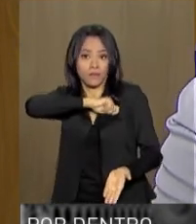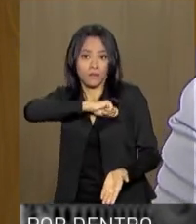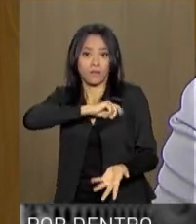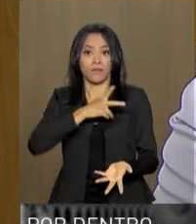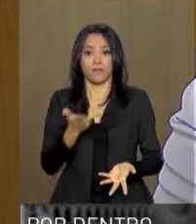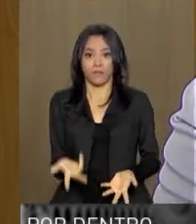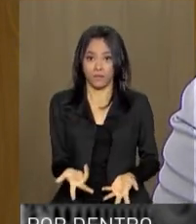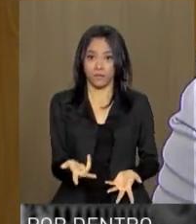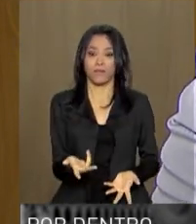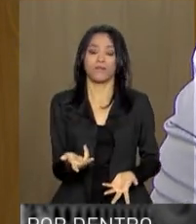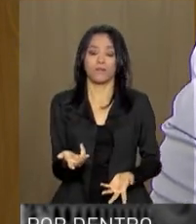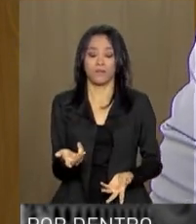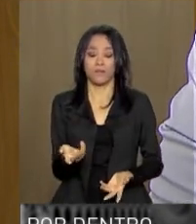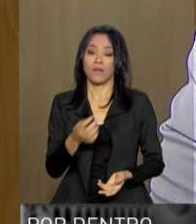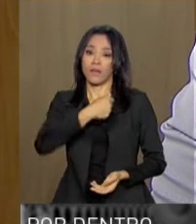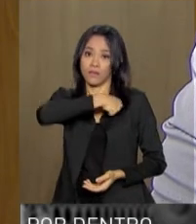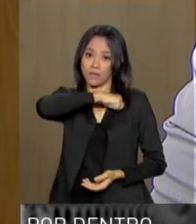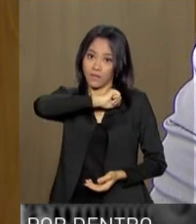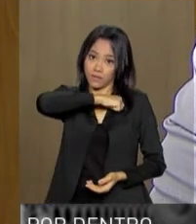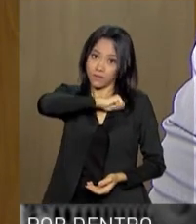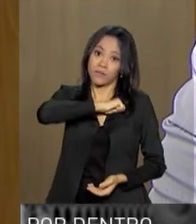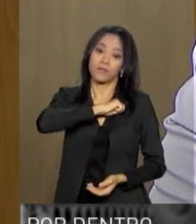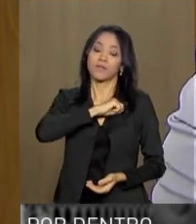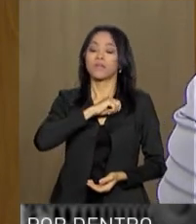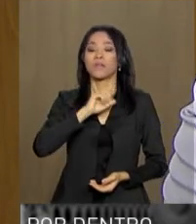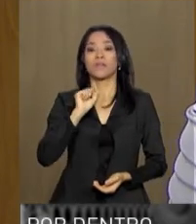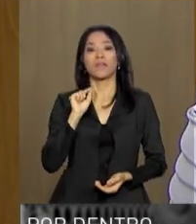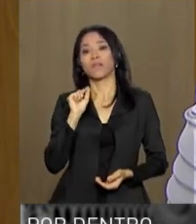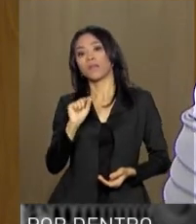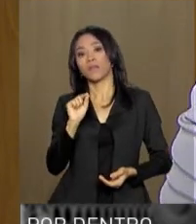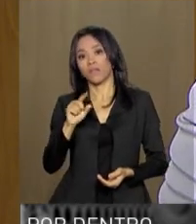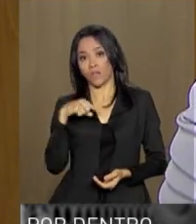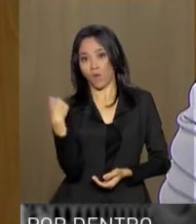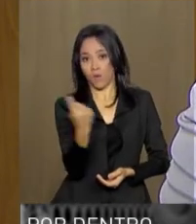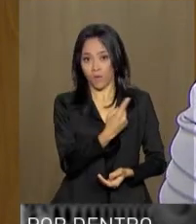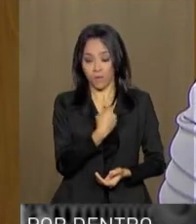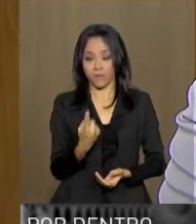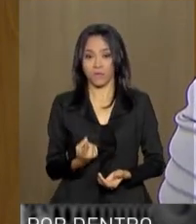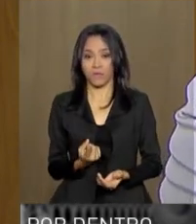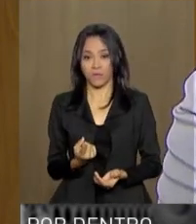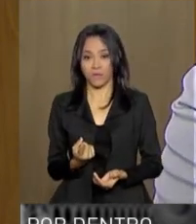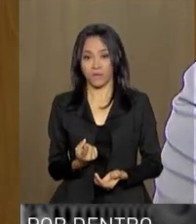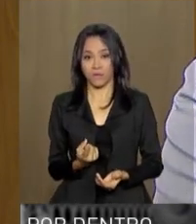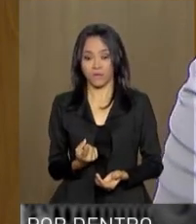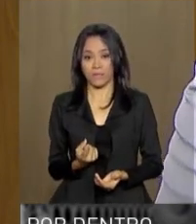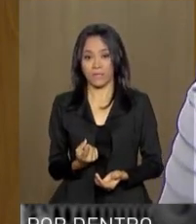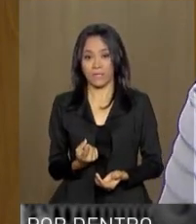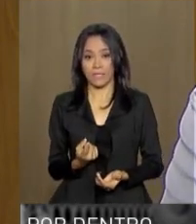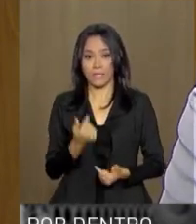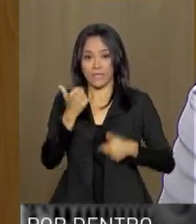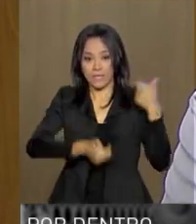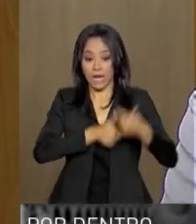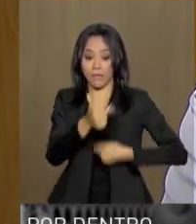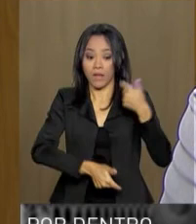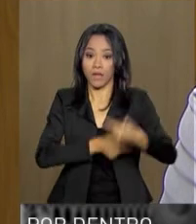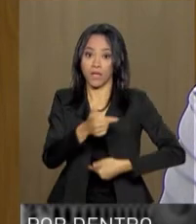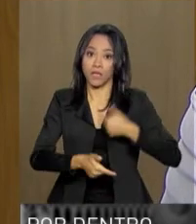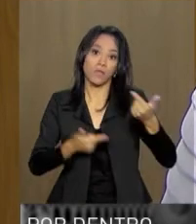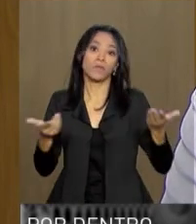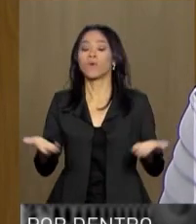as delegacias em que o que nós estamos trabalhando hoje para que